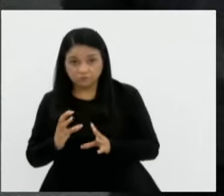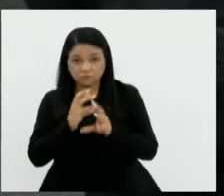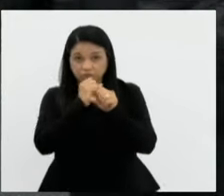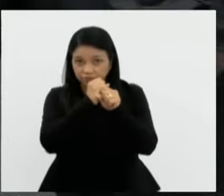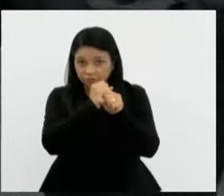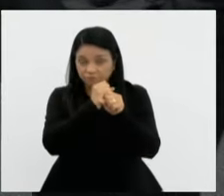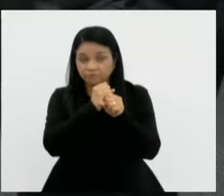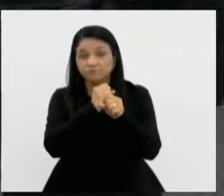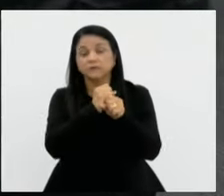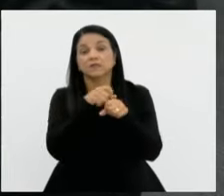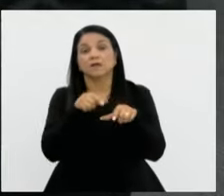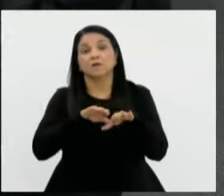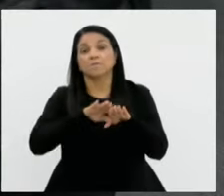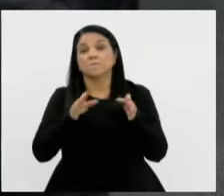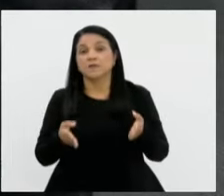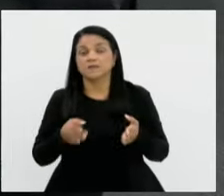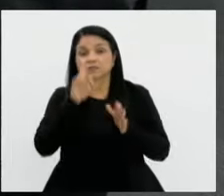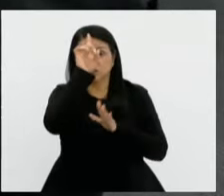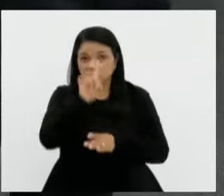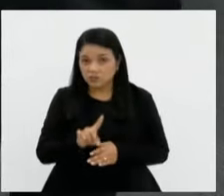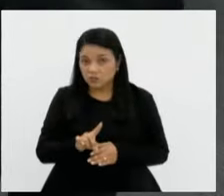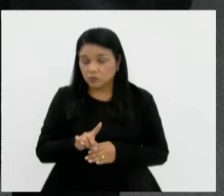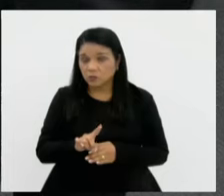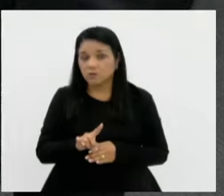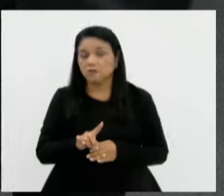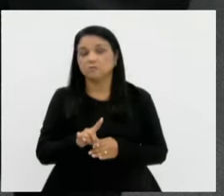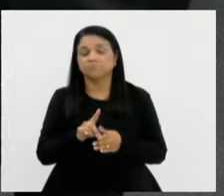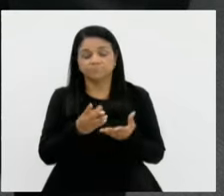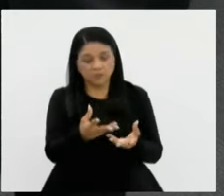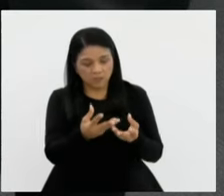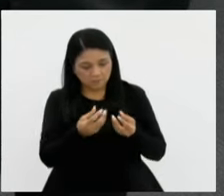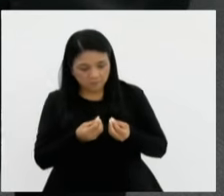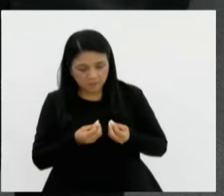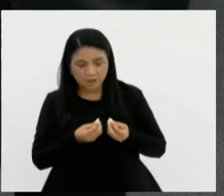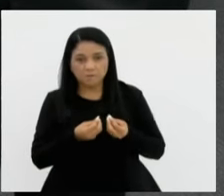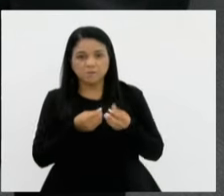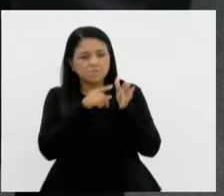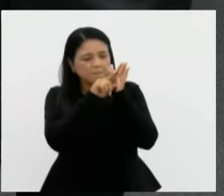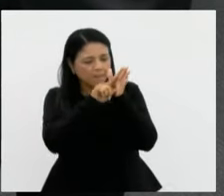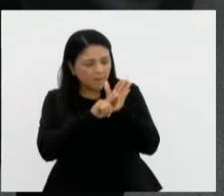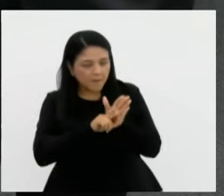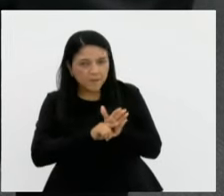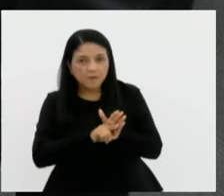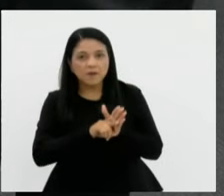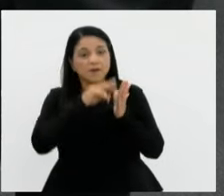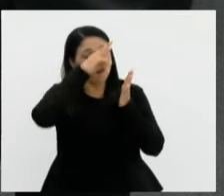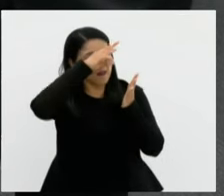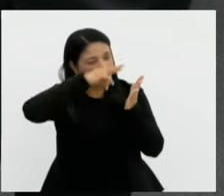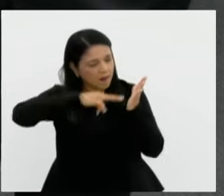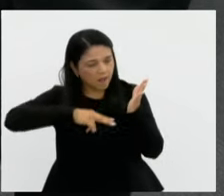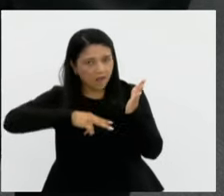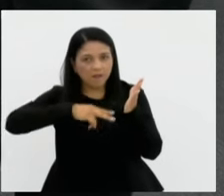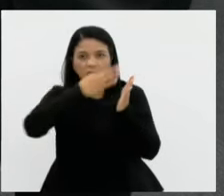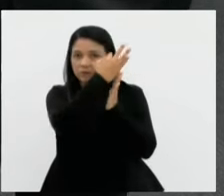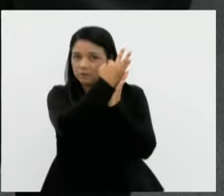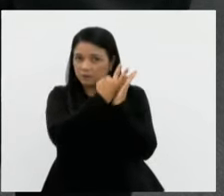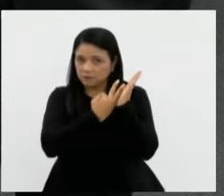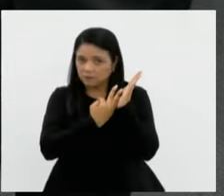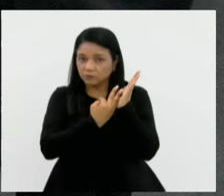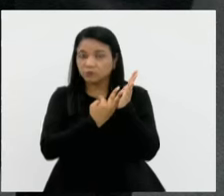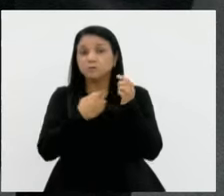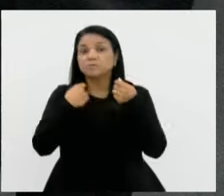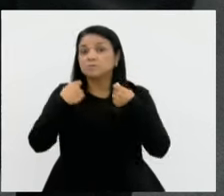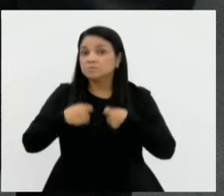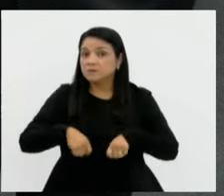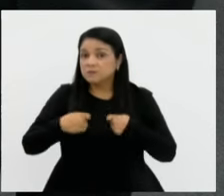acolhida pela mesa diretora, processada. A partir do momento que Vossa Excelência fizer a leitura, é necessário